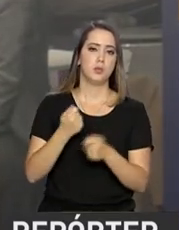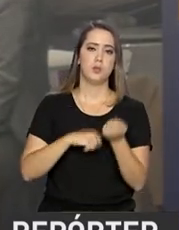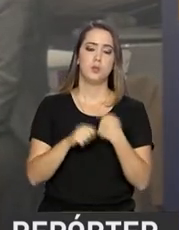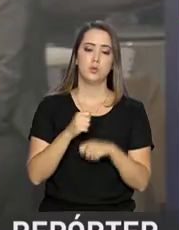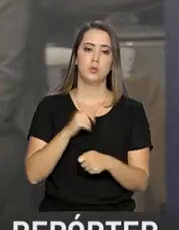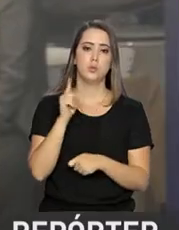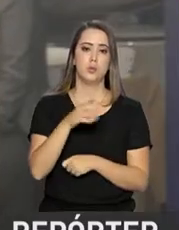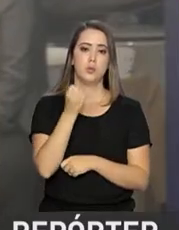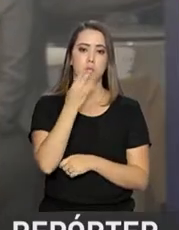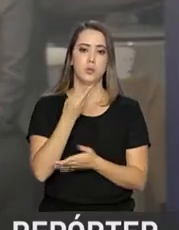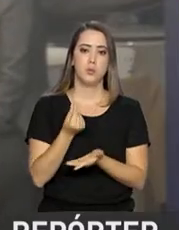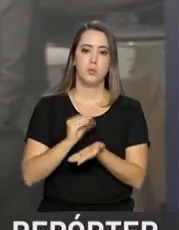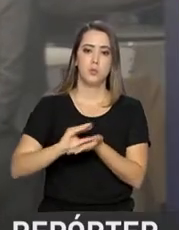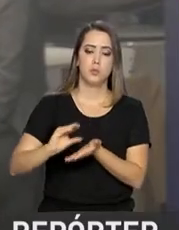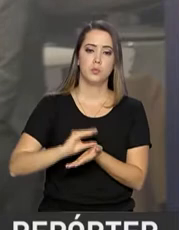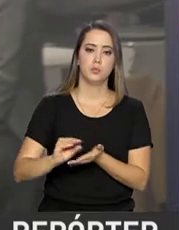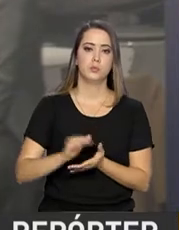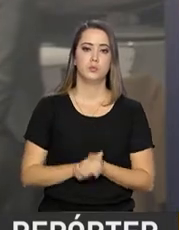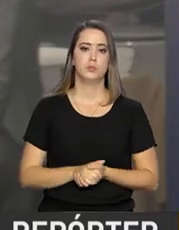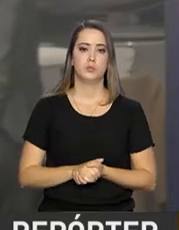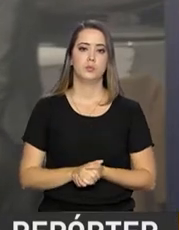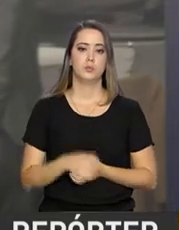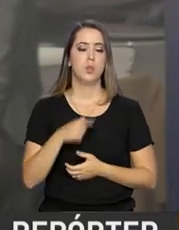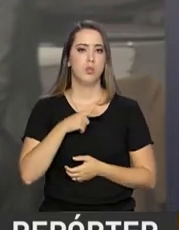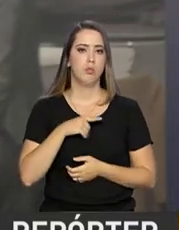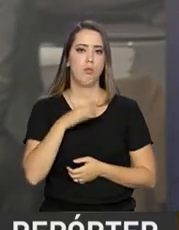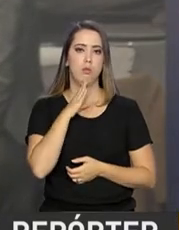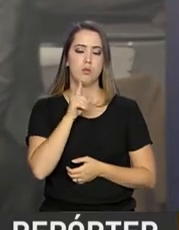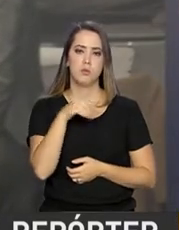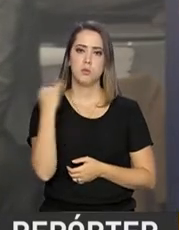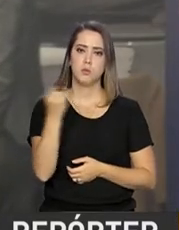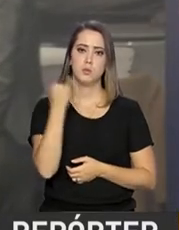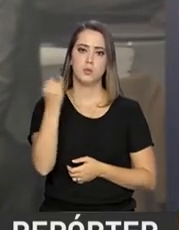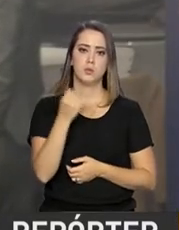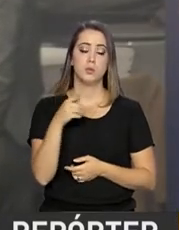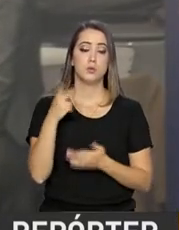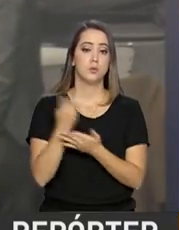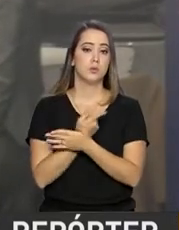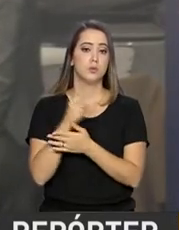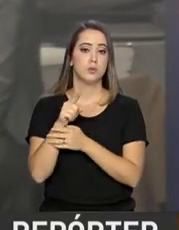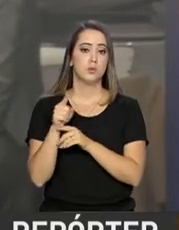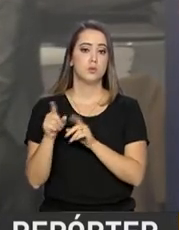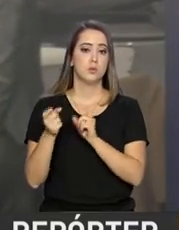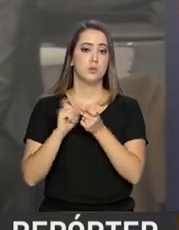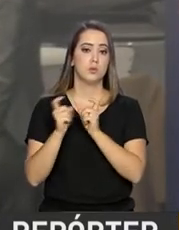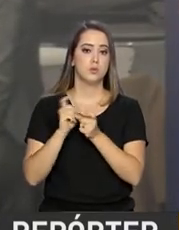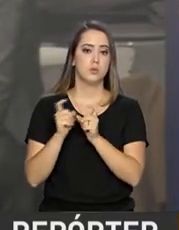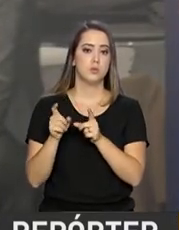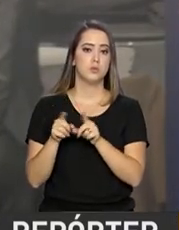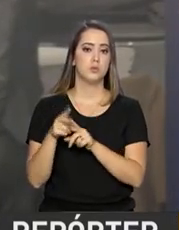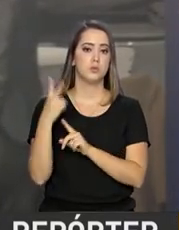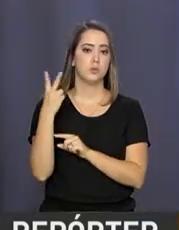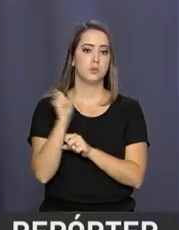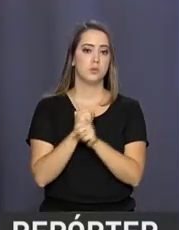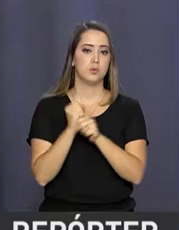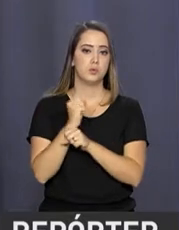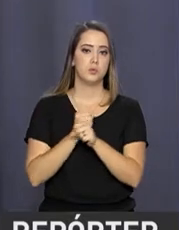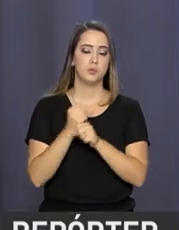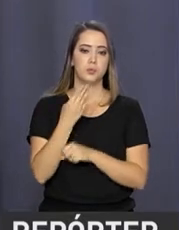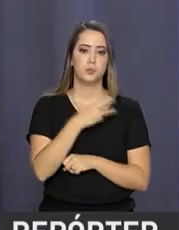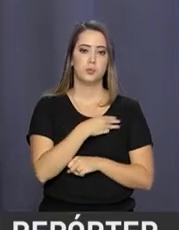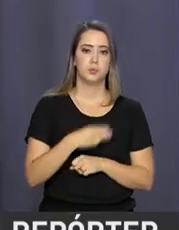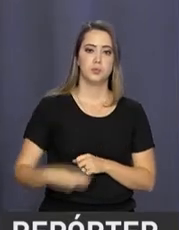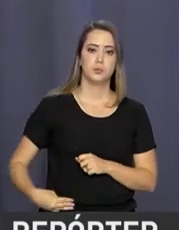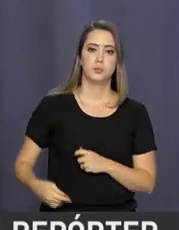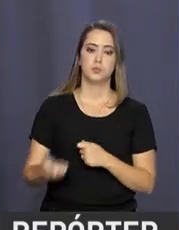um reconhecimento muito forte do que é feito e se a administração nos últimos dois anos o ministro da